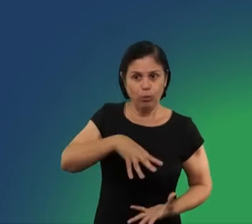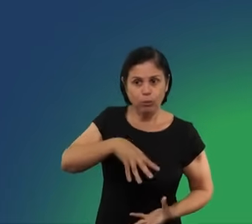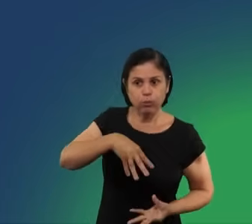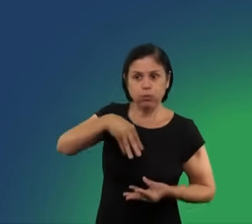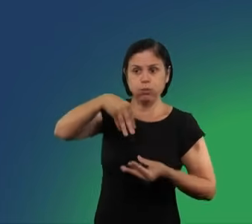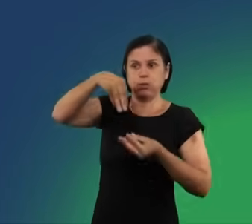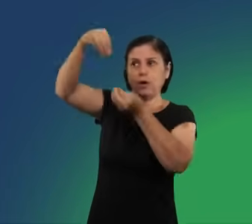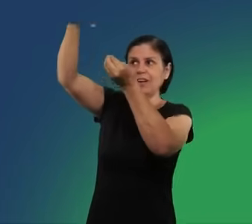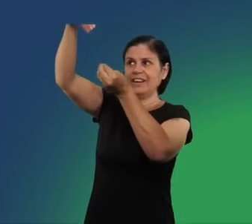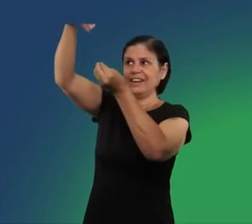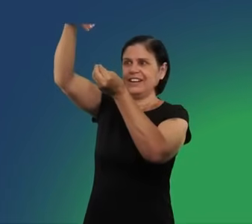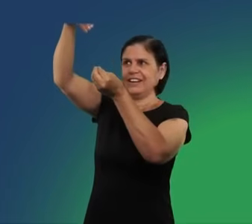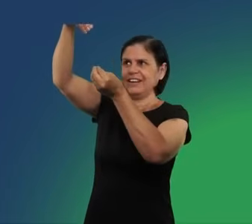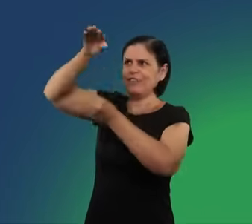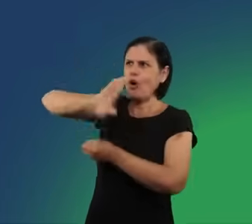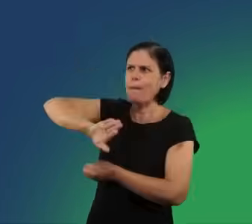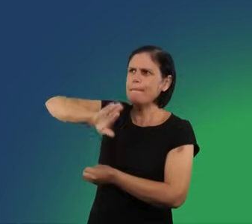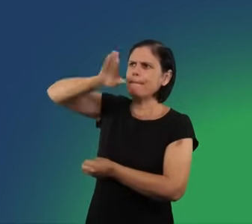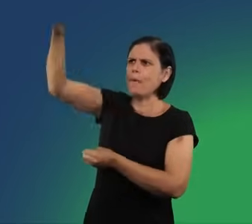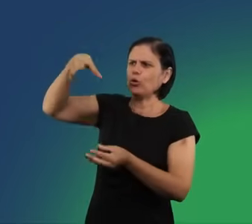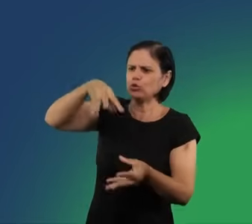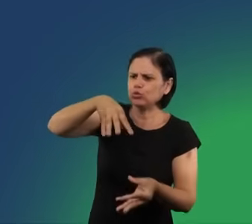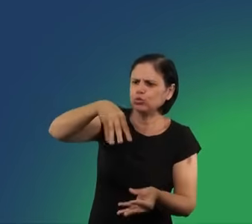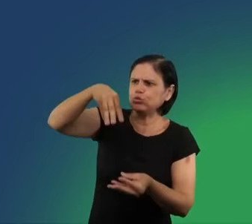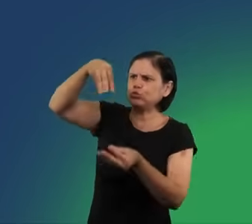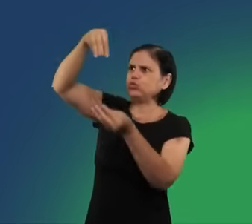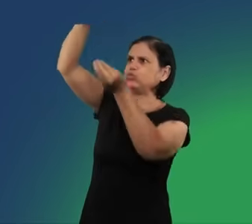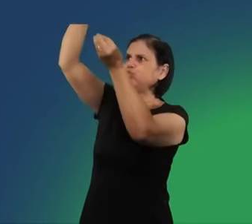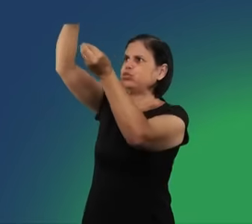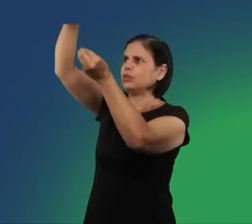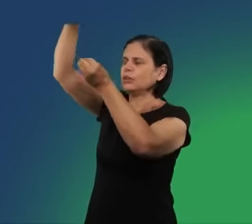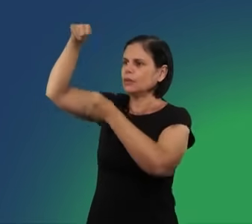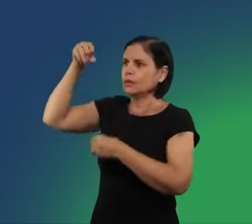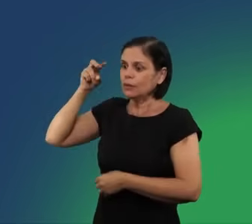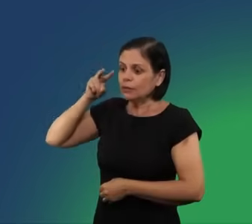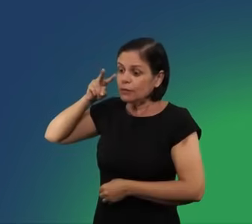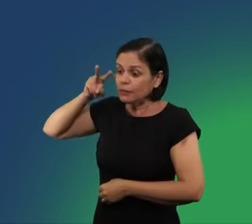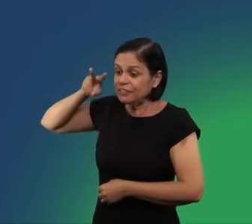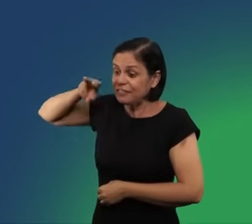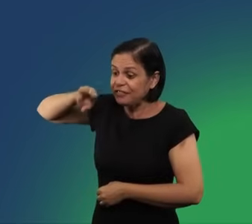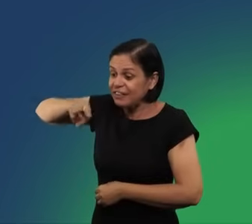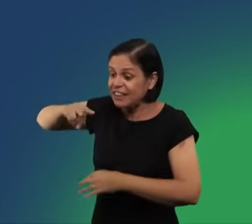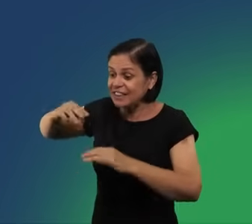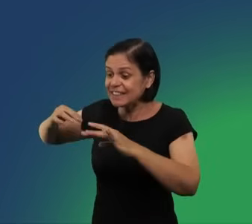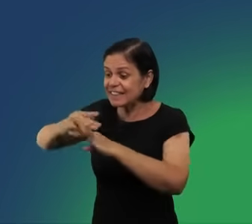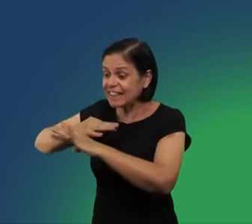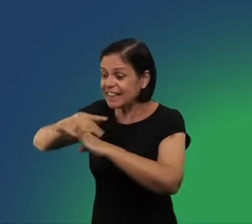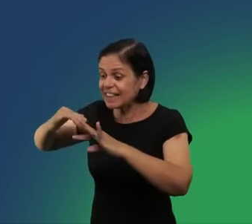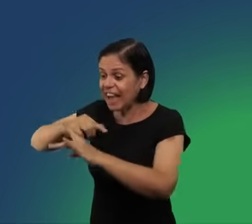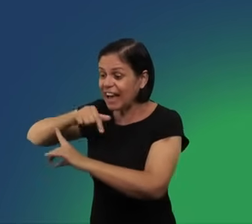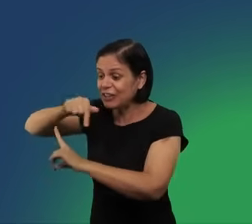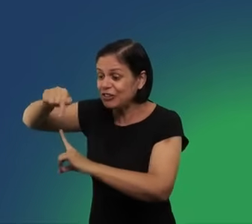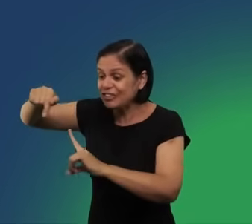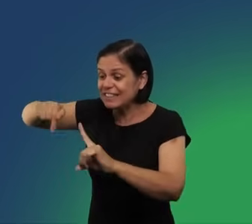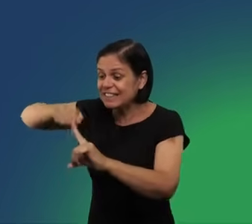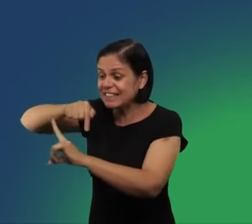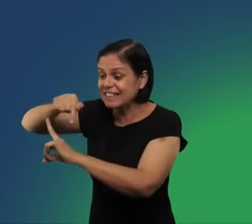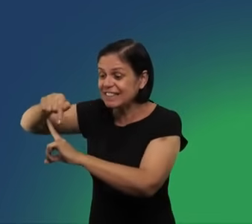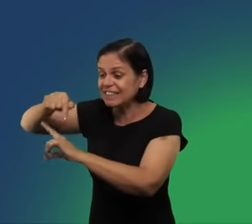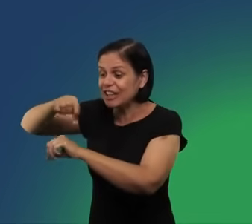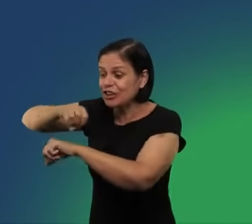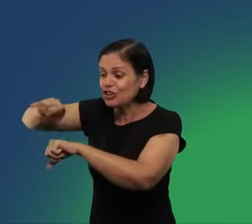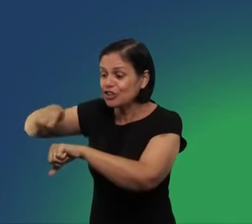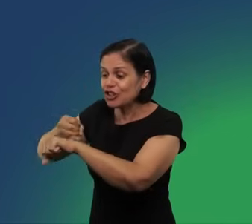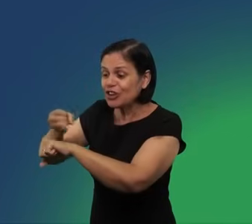A um grande e alto monte, e mostrou-me a santa cidade, a santa